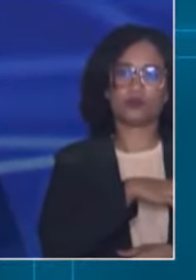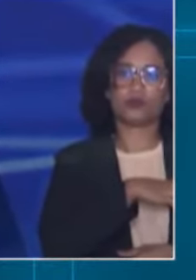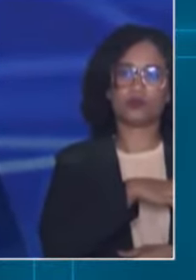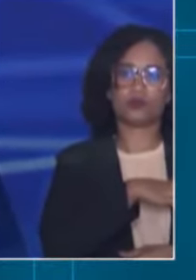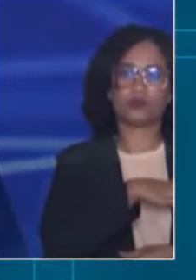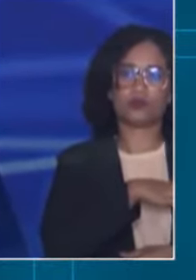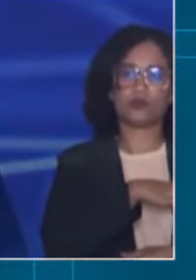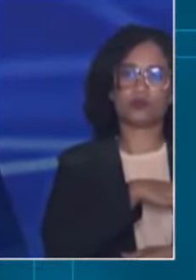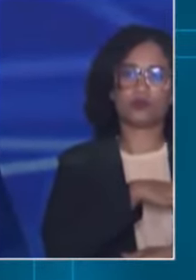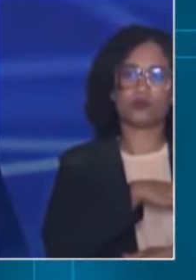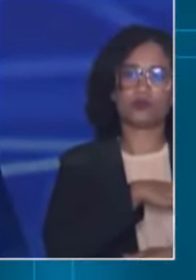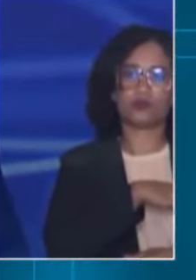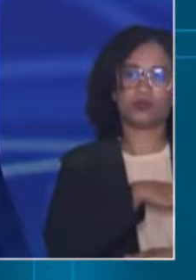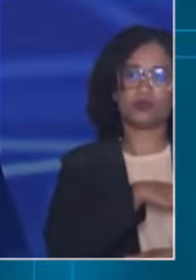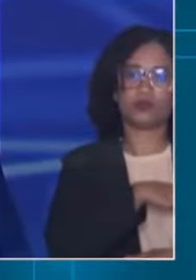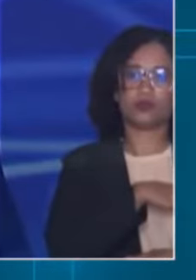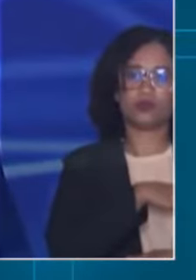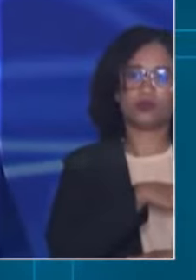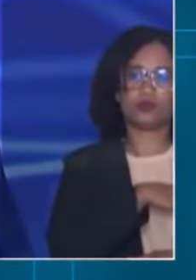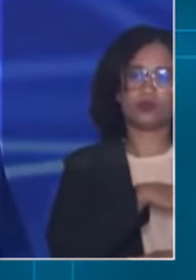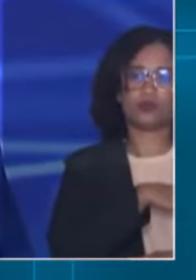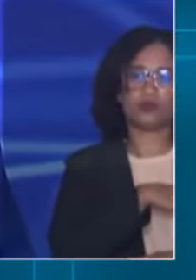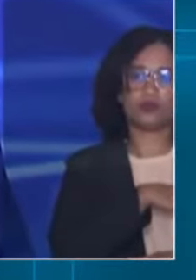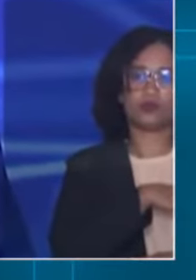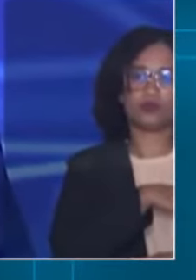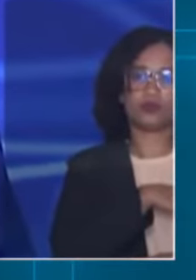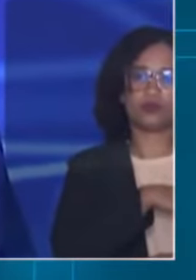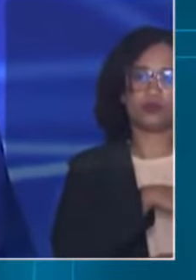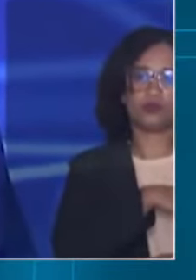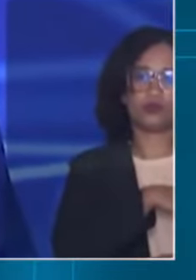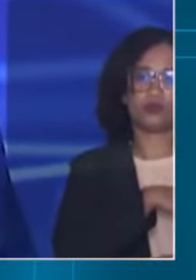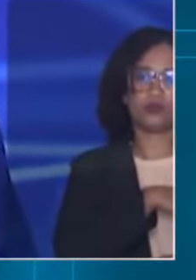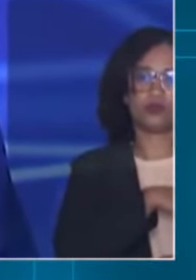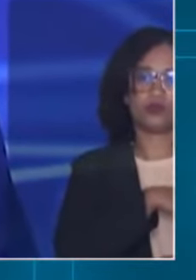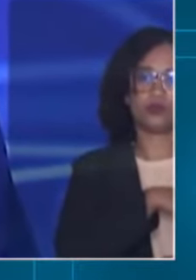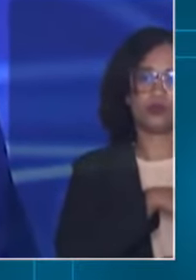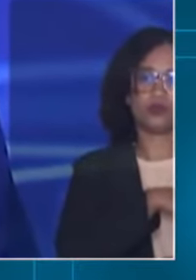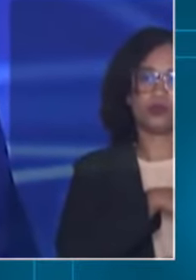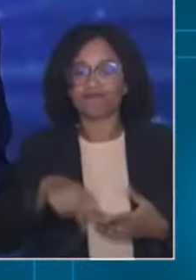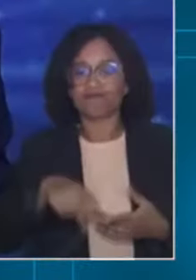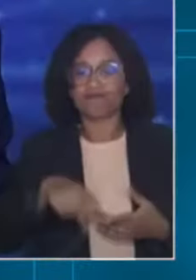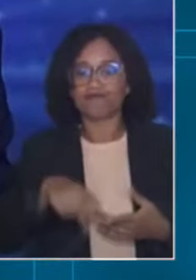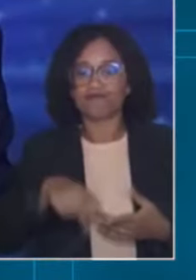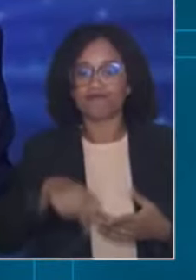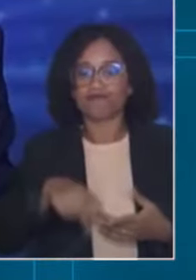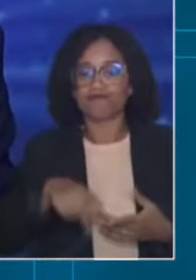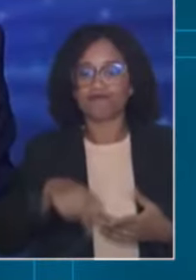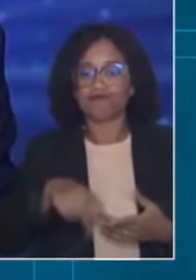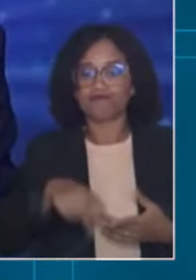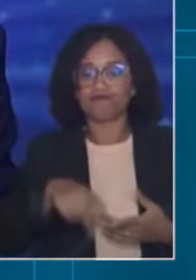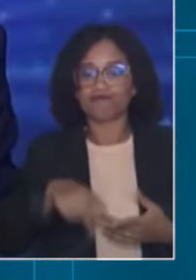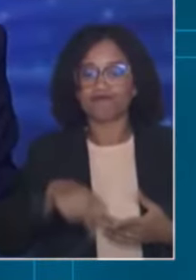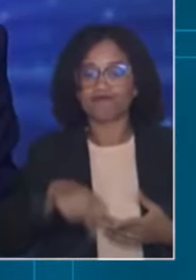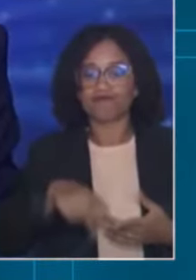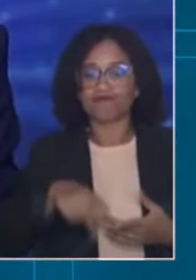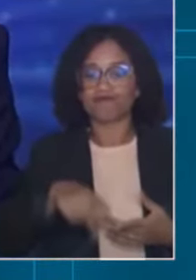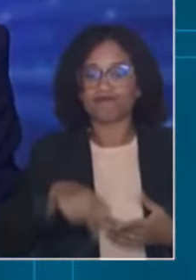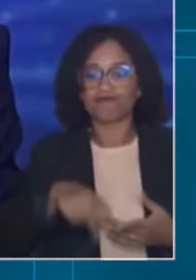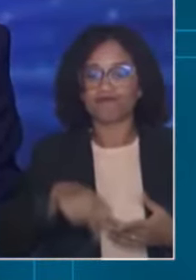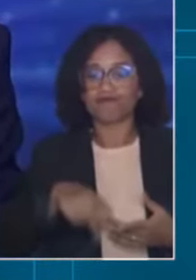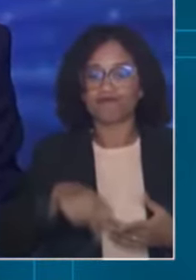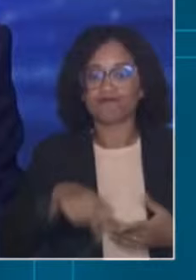você retoma há 20 anos, né, nos últimos 20 anos, a percentual do PT